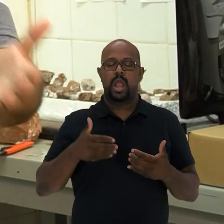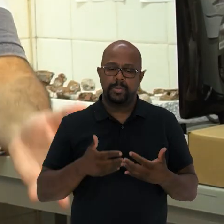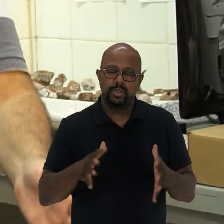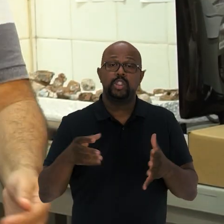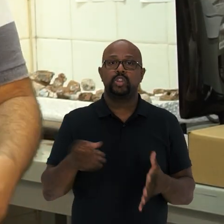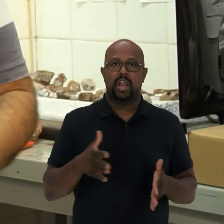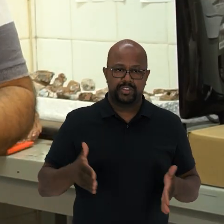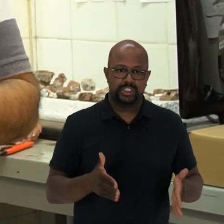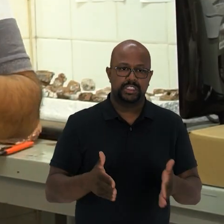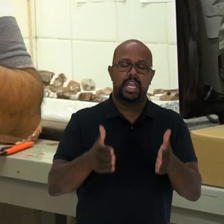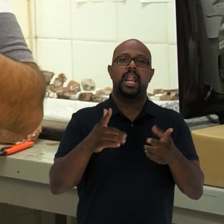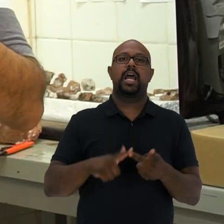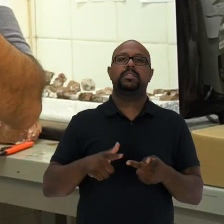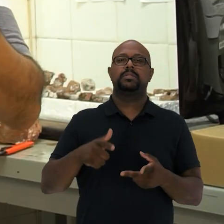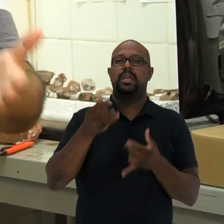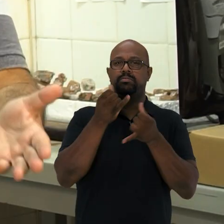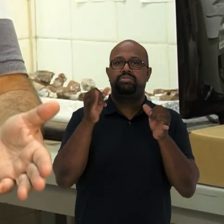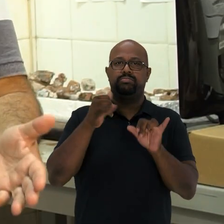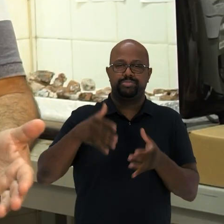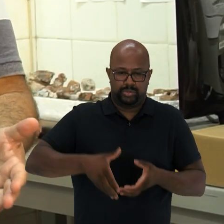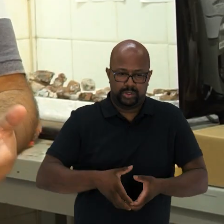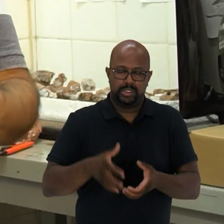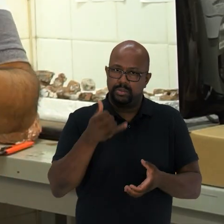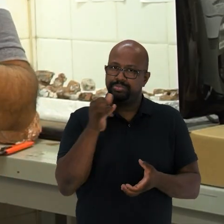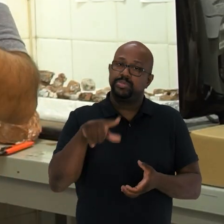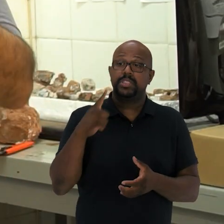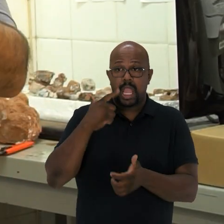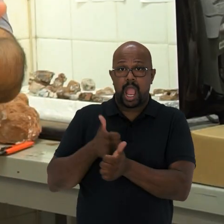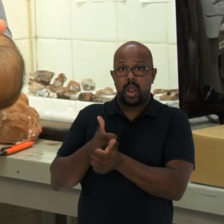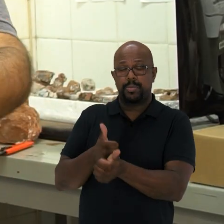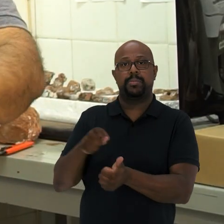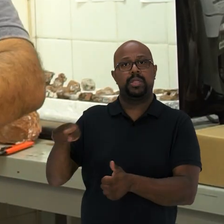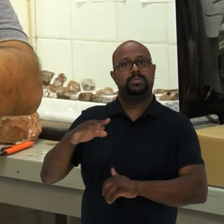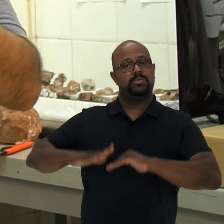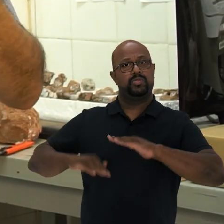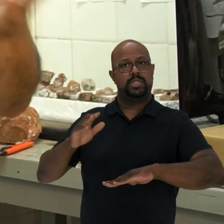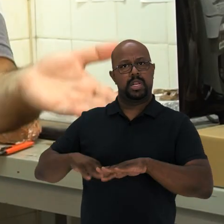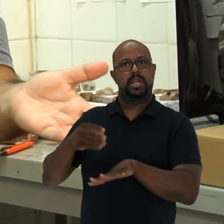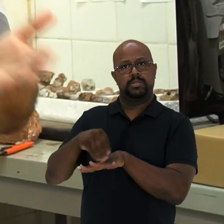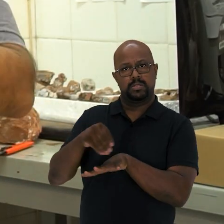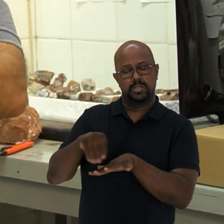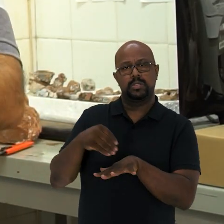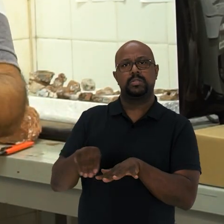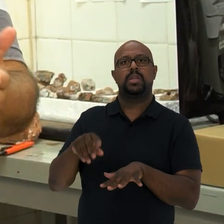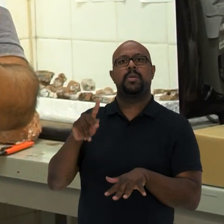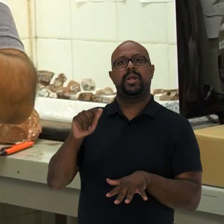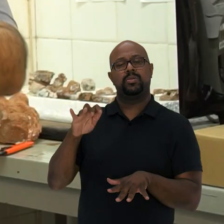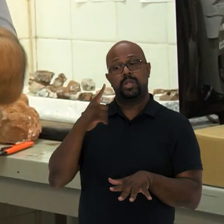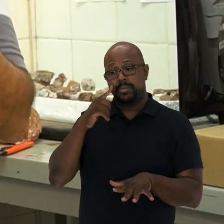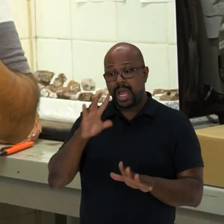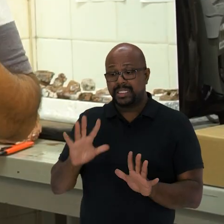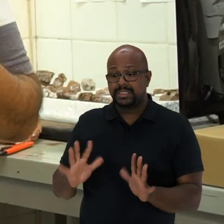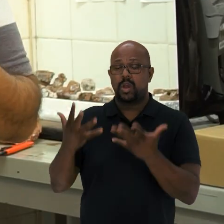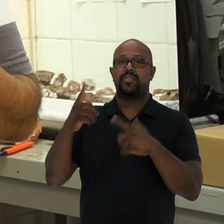de uma nova estrada, de uma linha de transmissão de energia elétrica, existe acompanhamento, né, de paleontólogos, de arqueólogos,